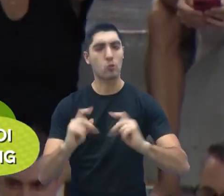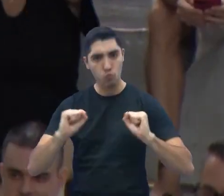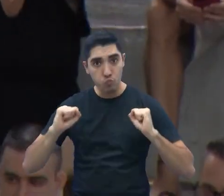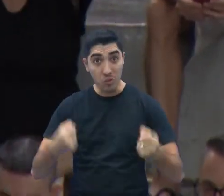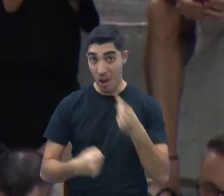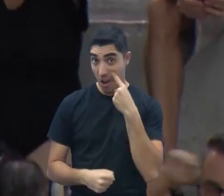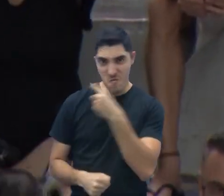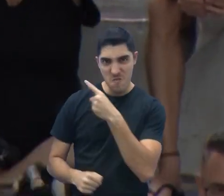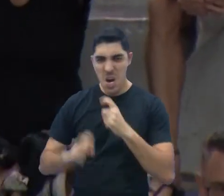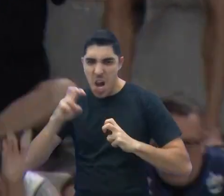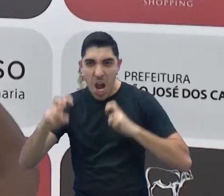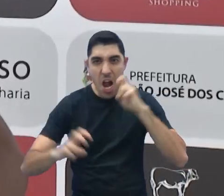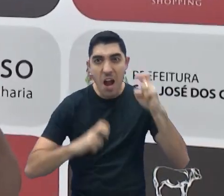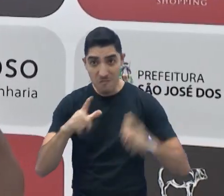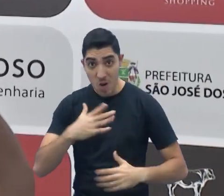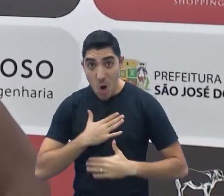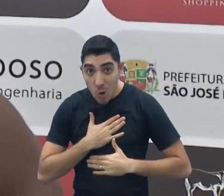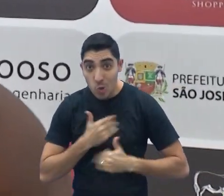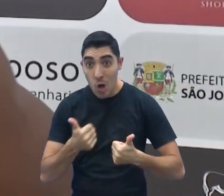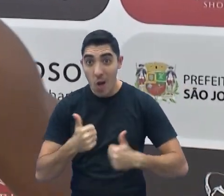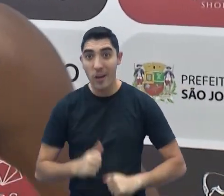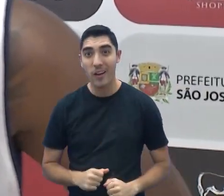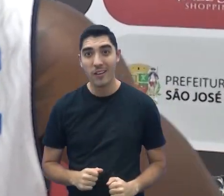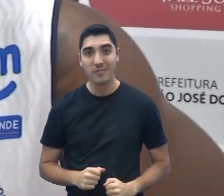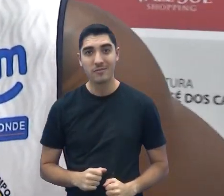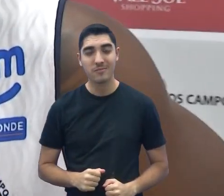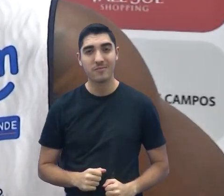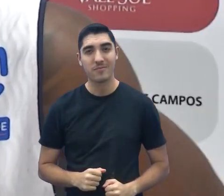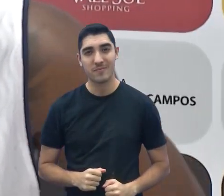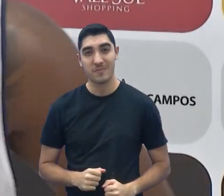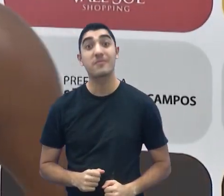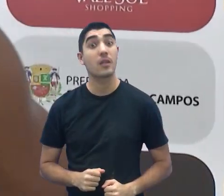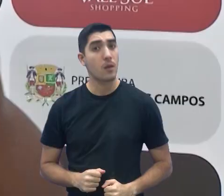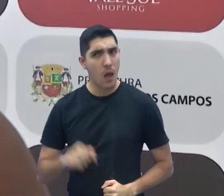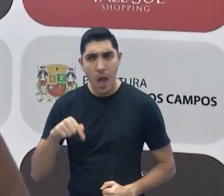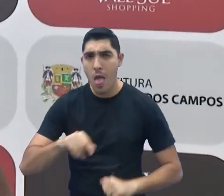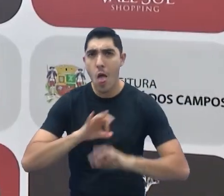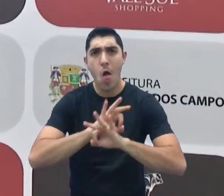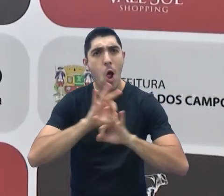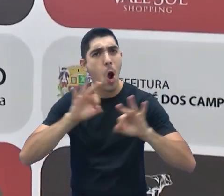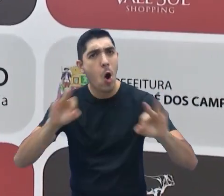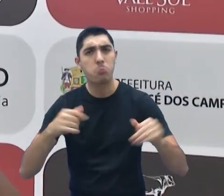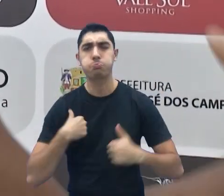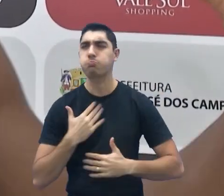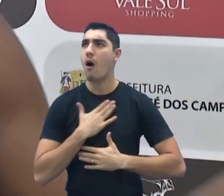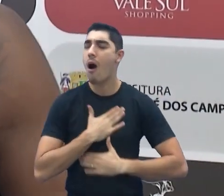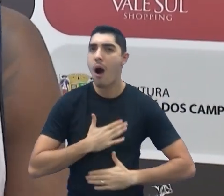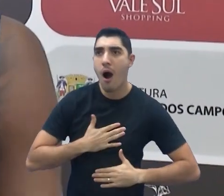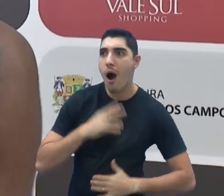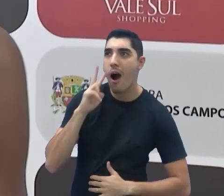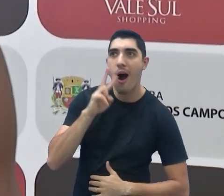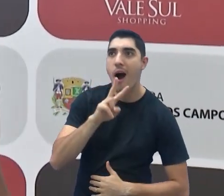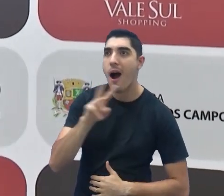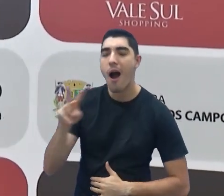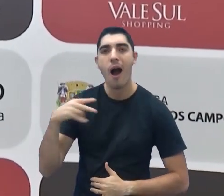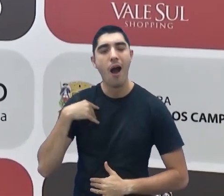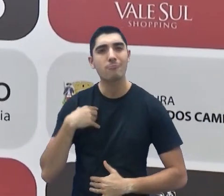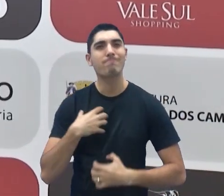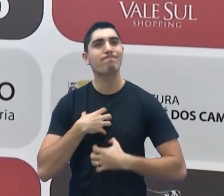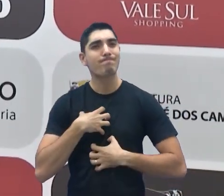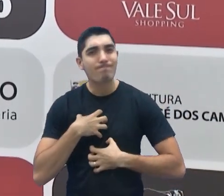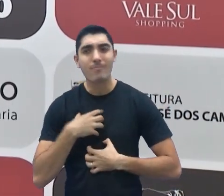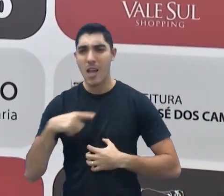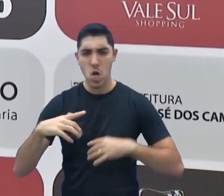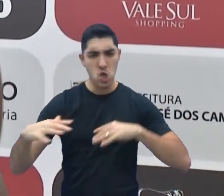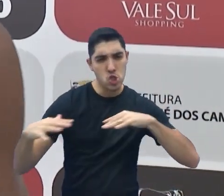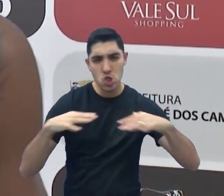caldeirão do seu Linneu, Dexter? É ótimo, eu realmente amo jogar em partidas